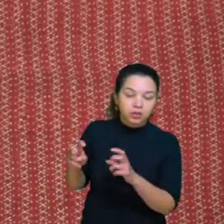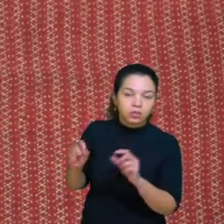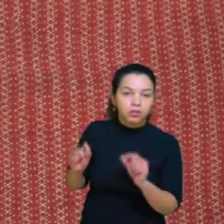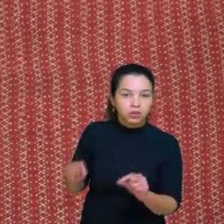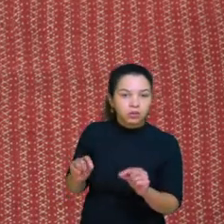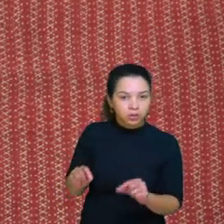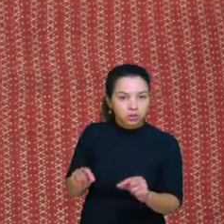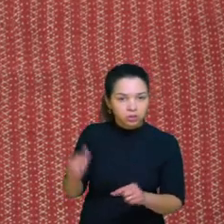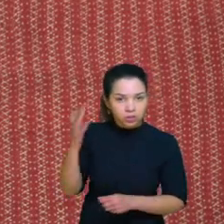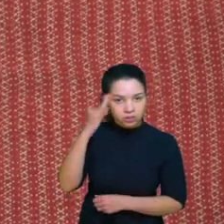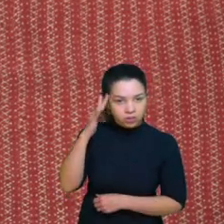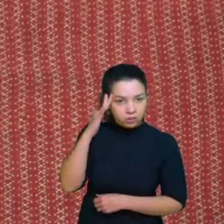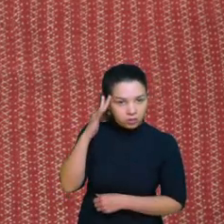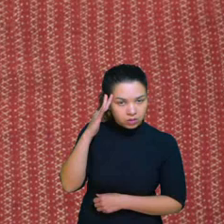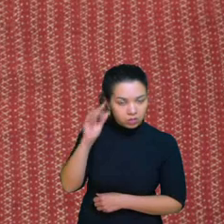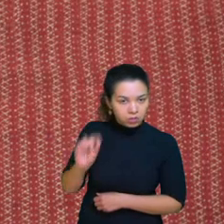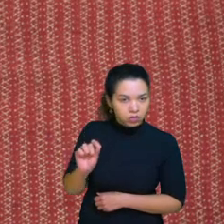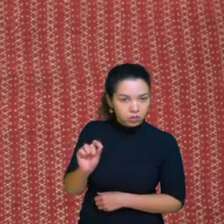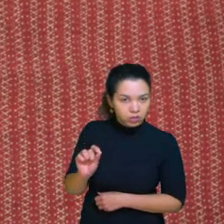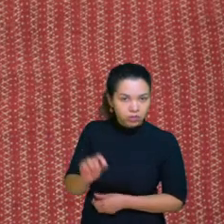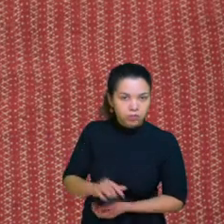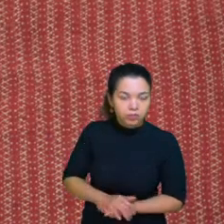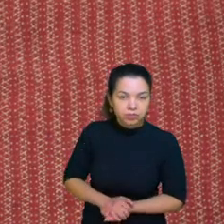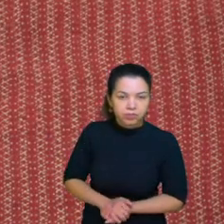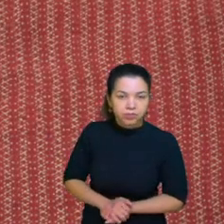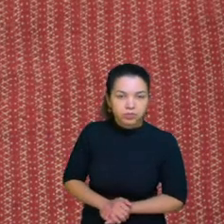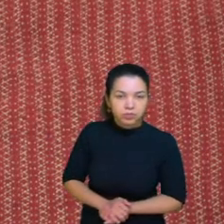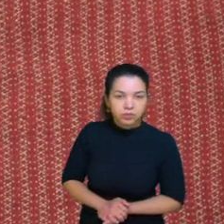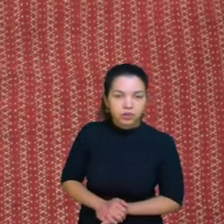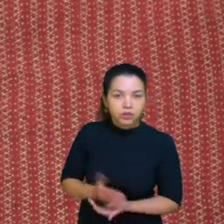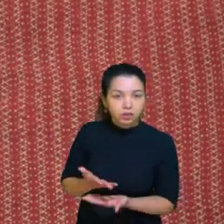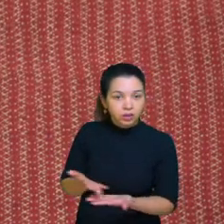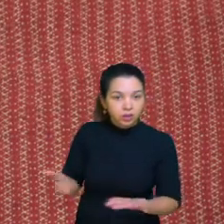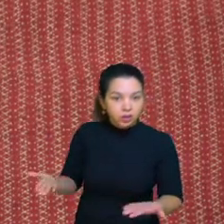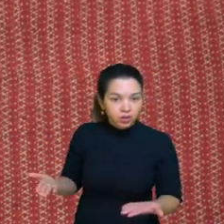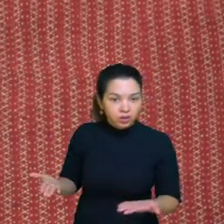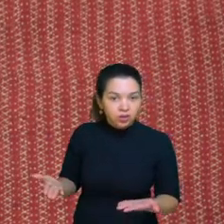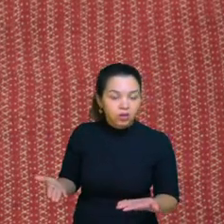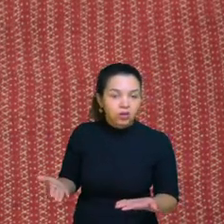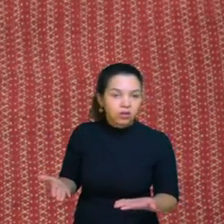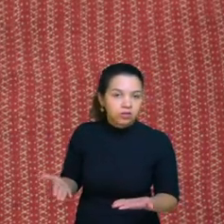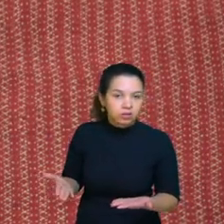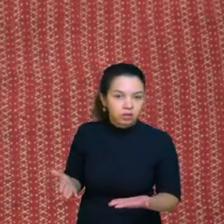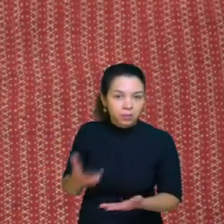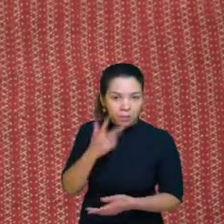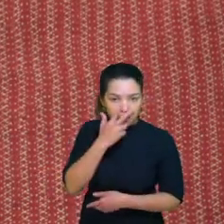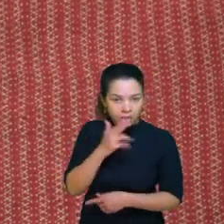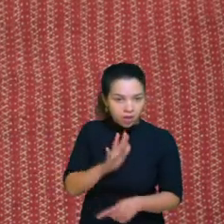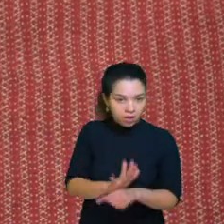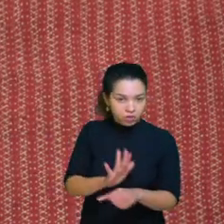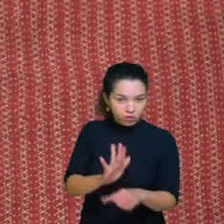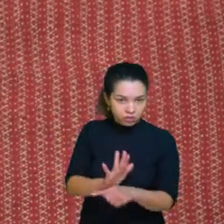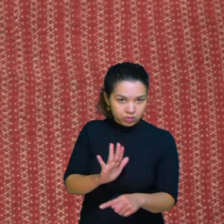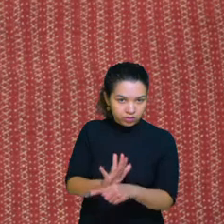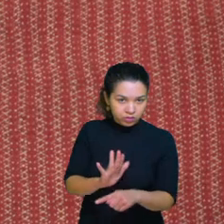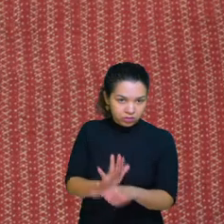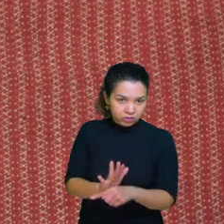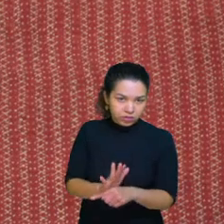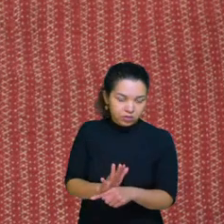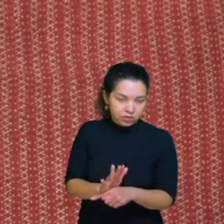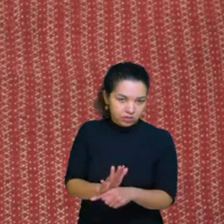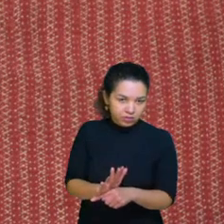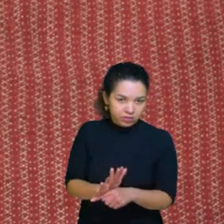é o entendimento de que eh eles estão fazendo um favor para Universidade